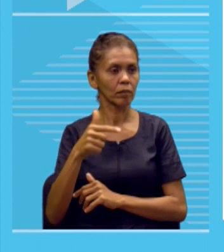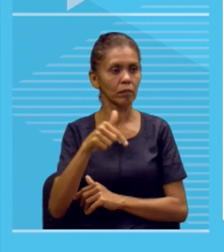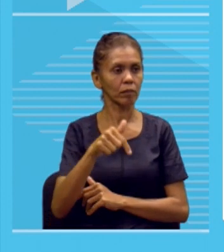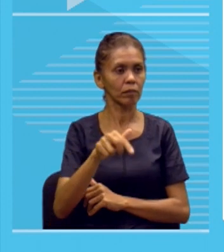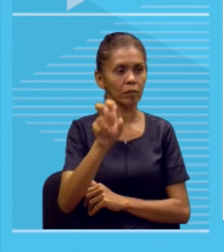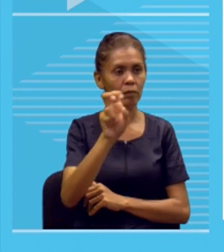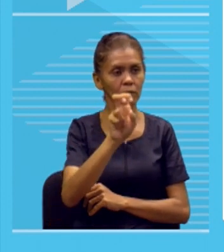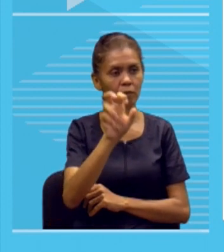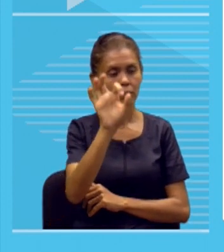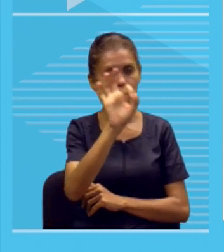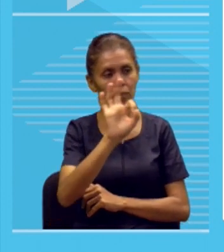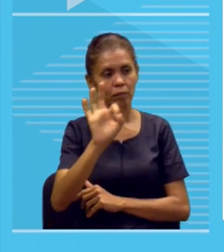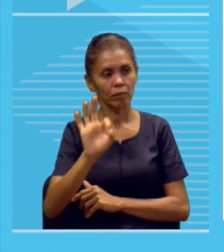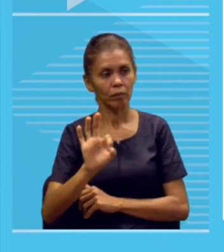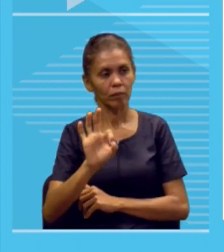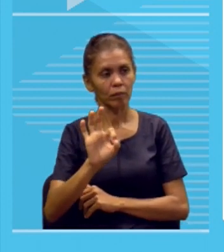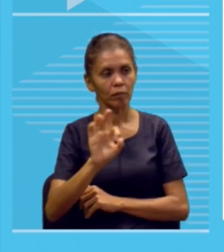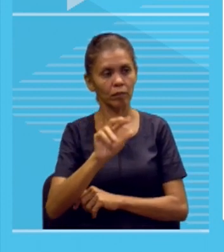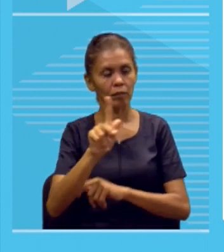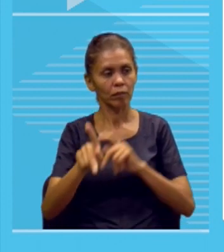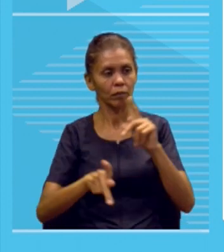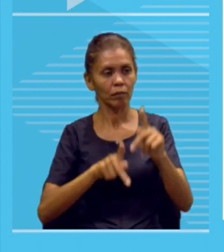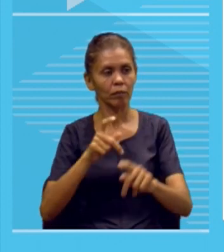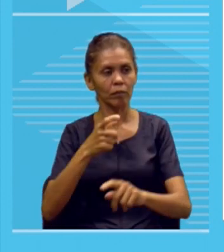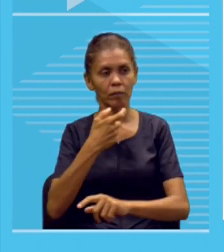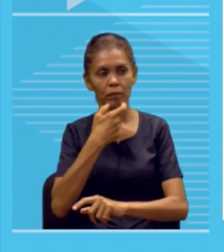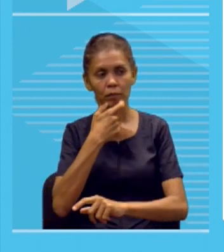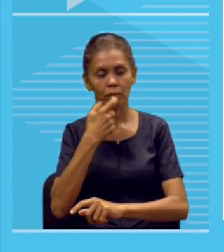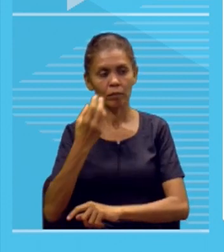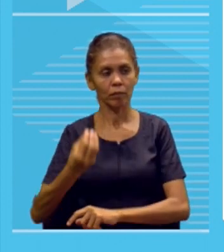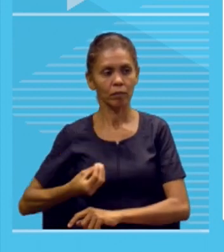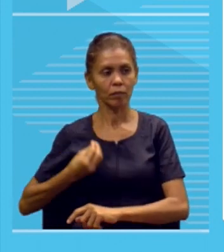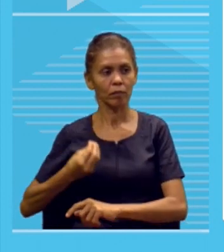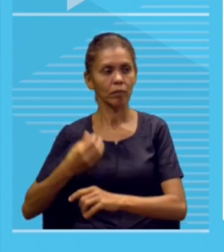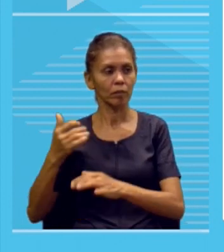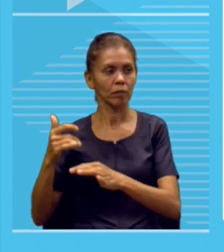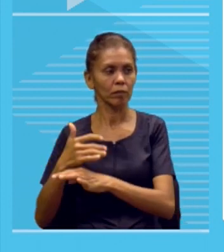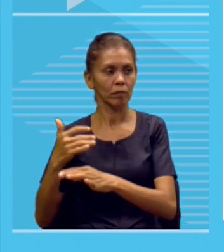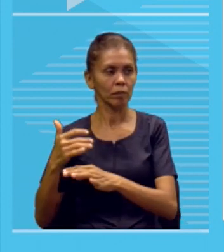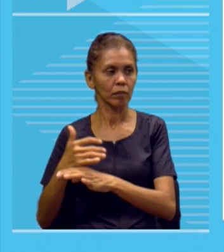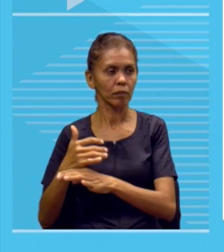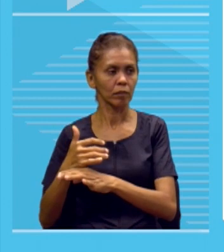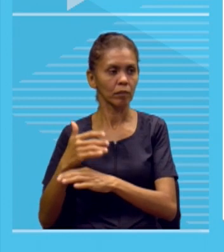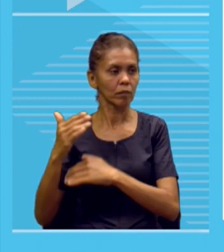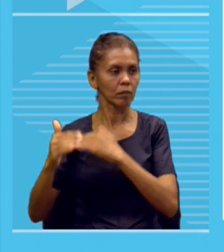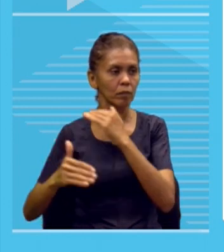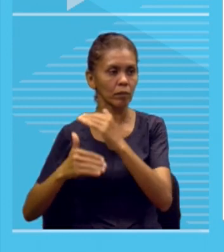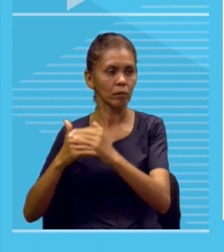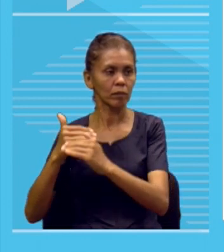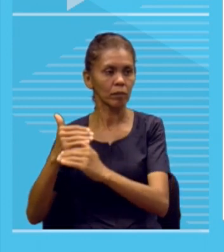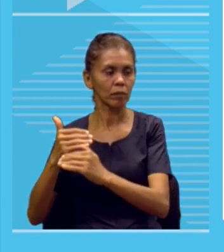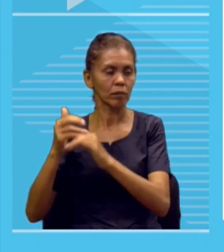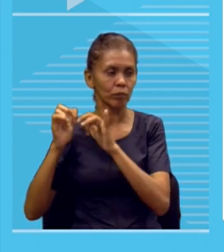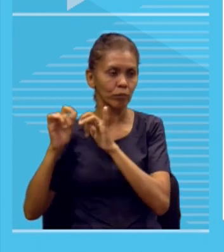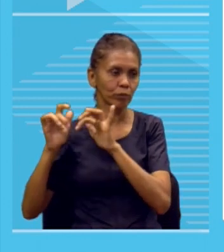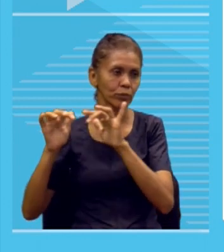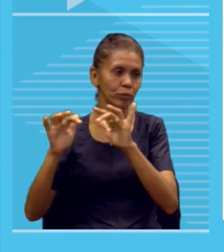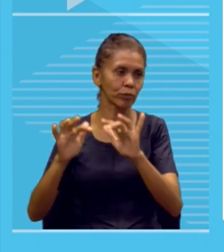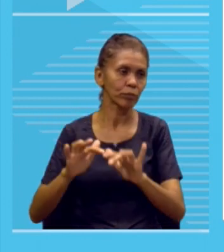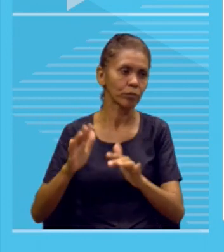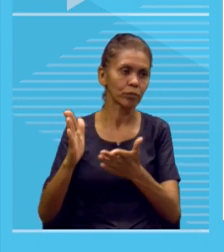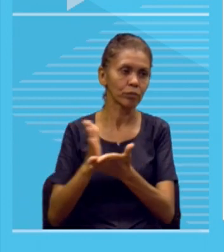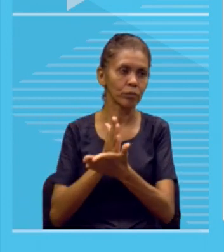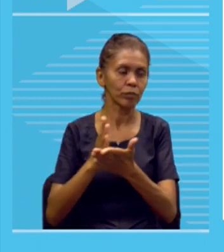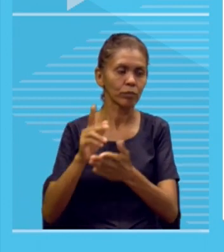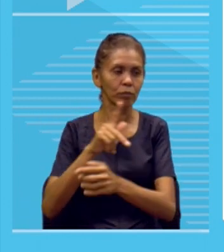75% dos ingleses já moravam nas cidades. Esse processo se reproduziu mundialmente, em alguns